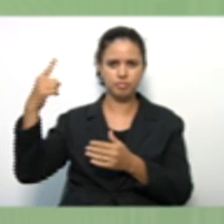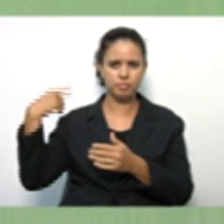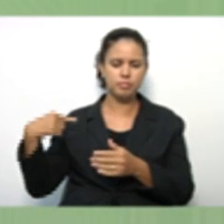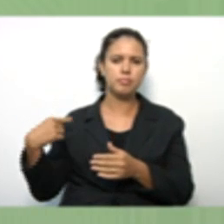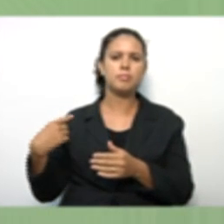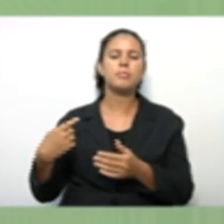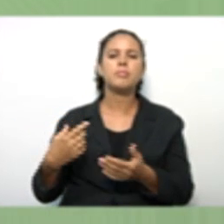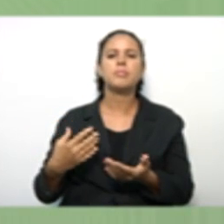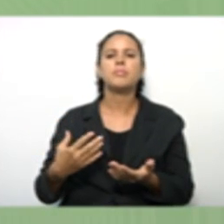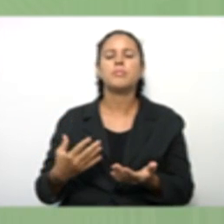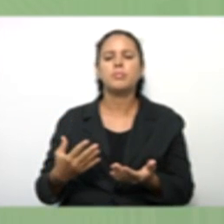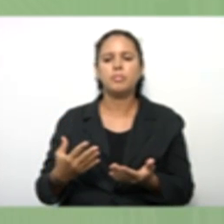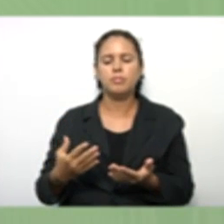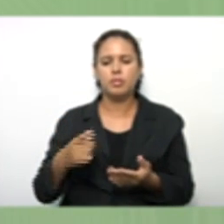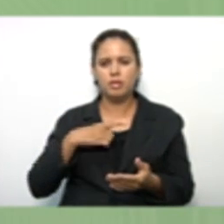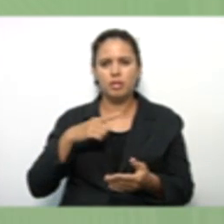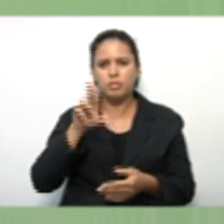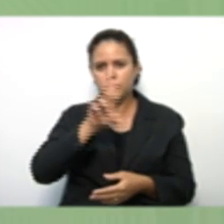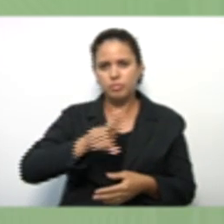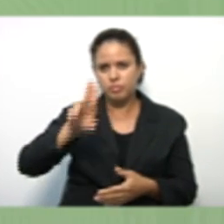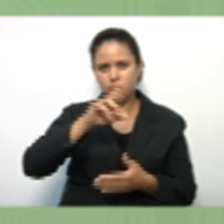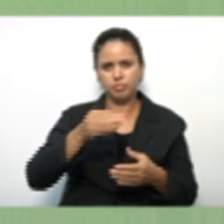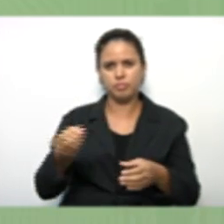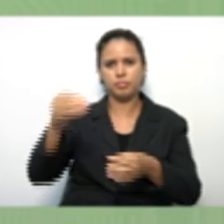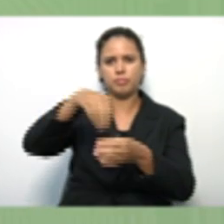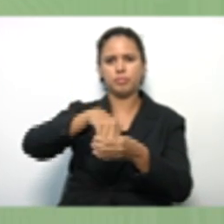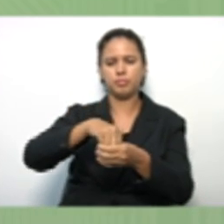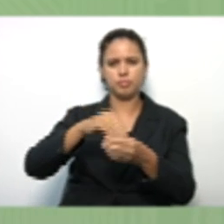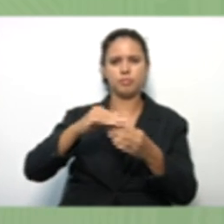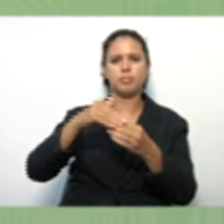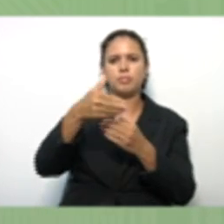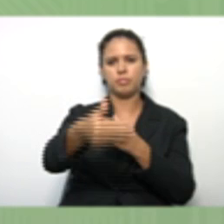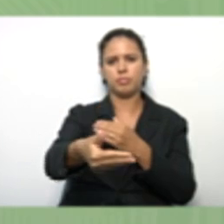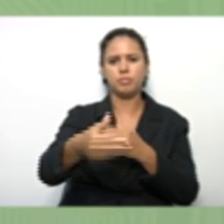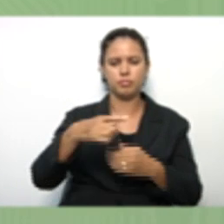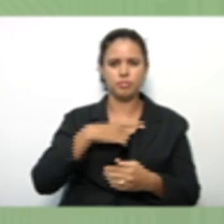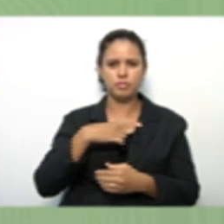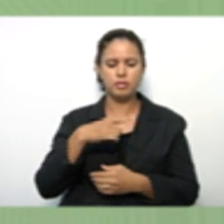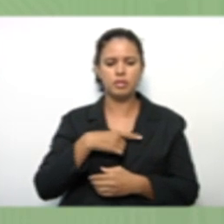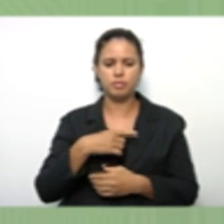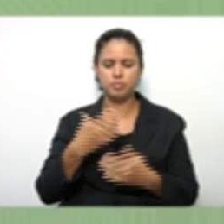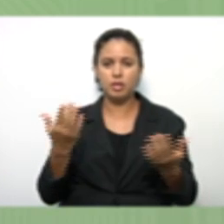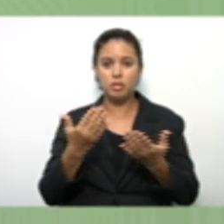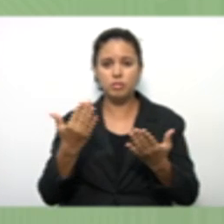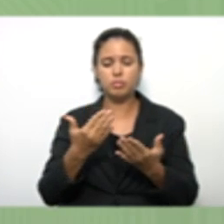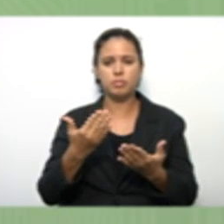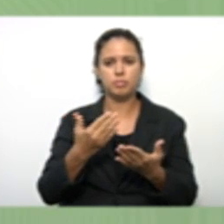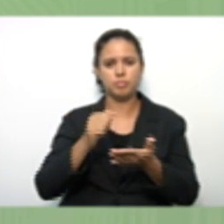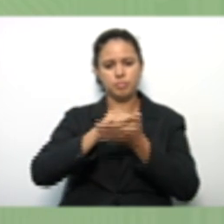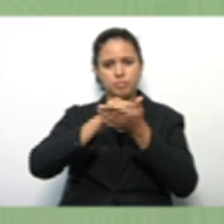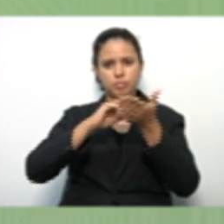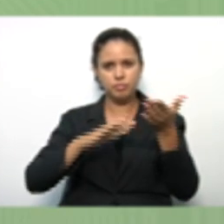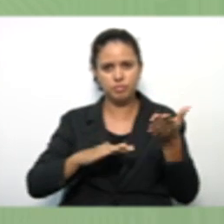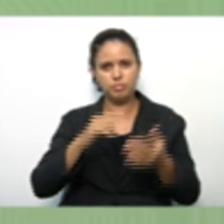os usuários internos ou externos. Bom, vamos agora para a questão